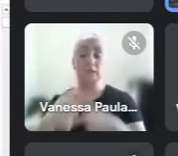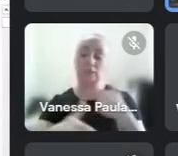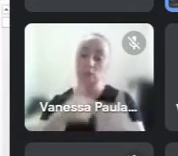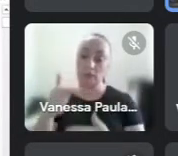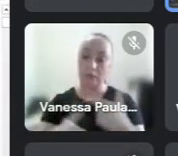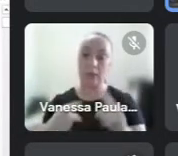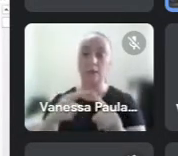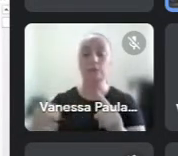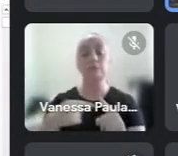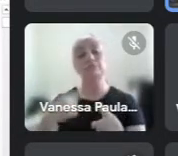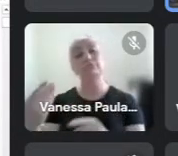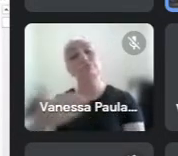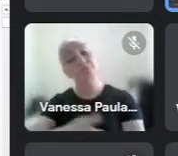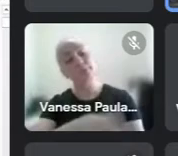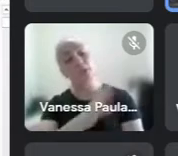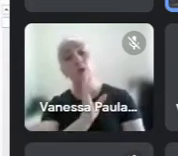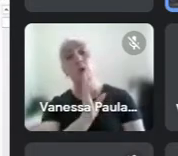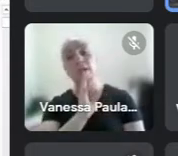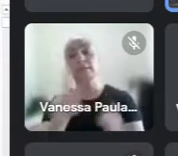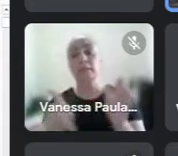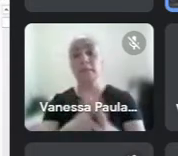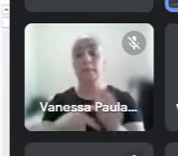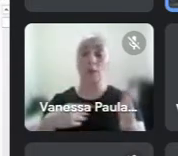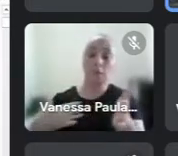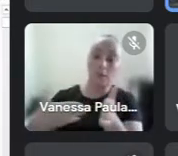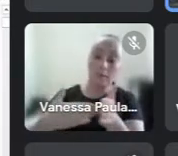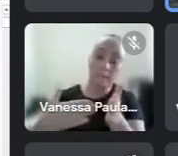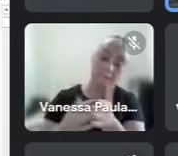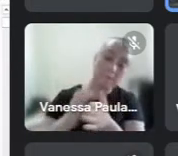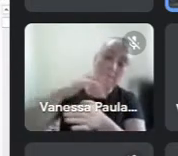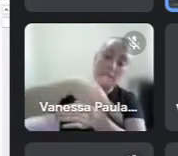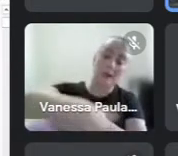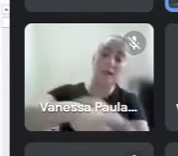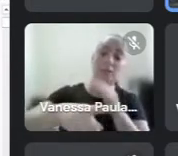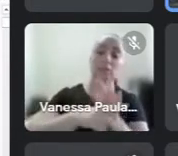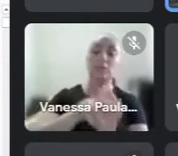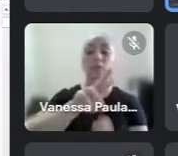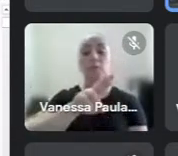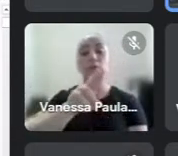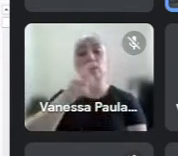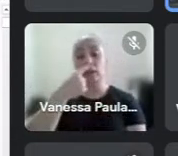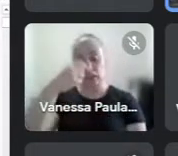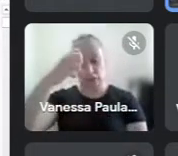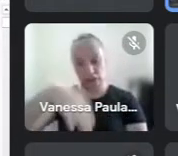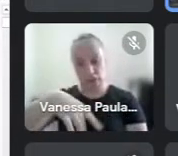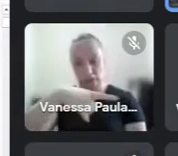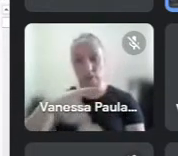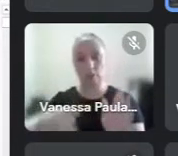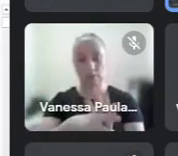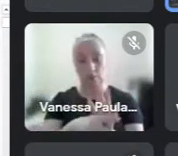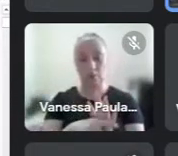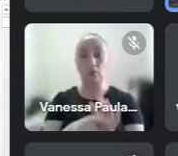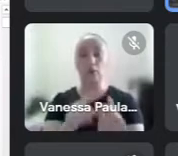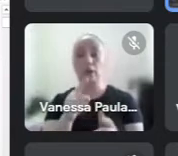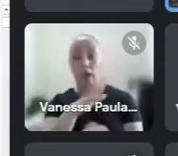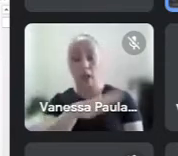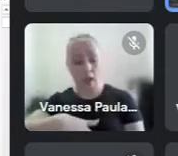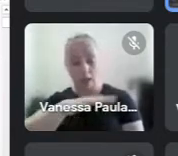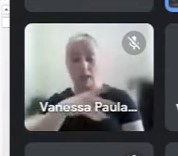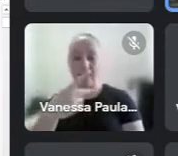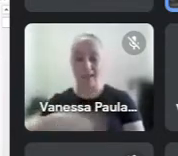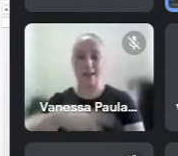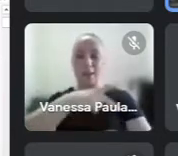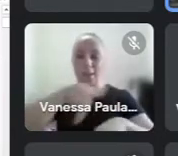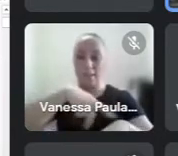para conhecer uma barragem de rejeitos lá na APA do Igarapé Gelado. E na Pátria Amada, como a gente fala,